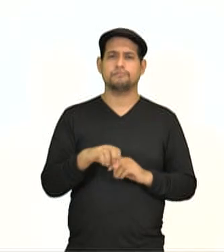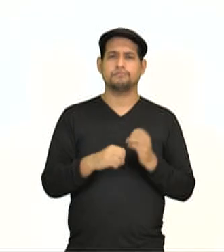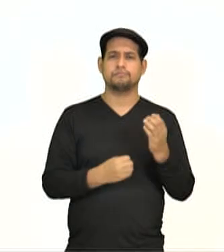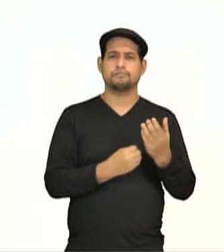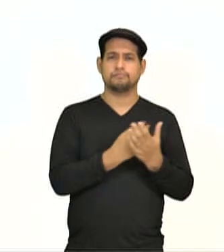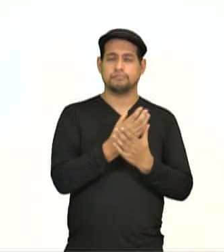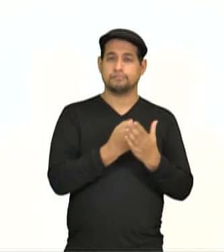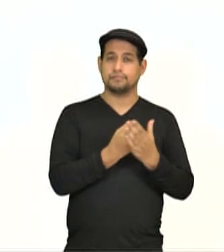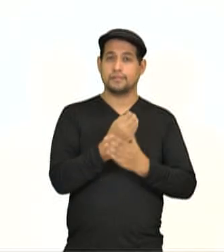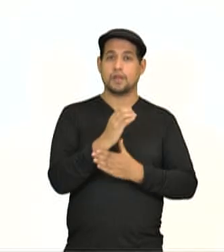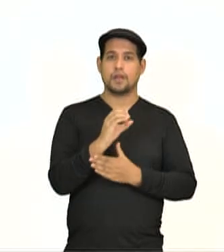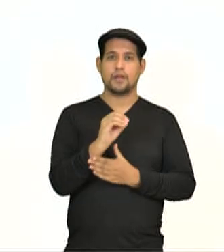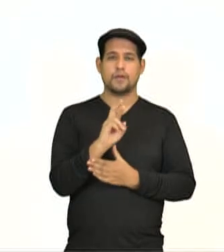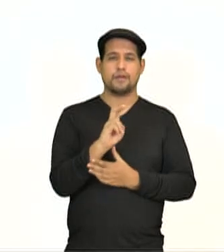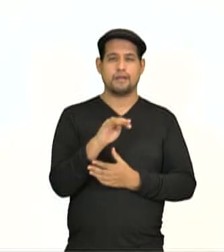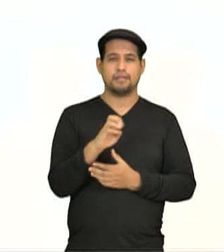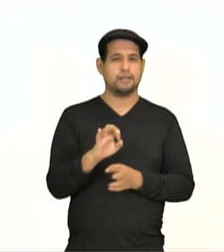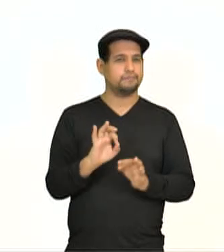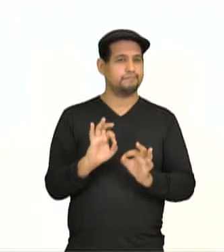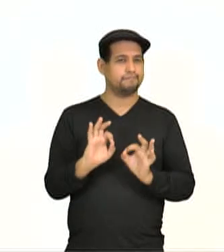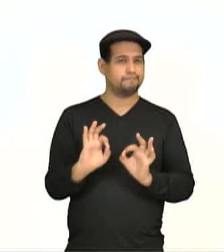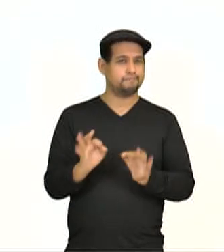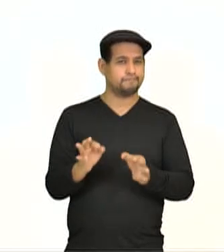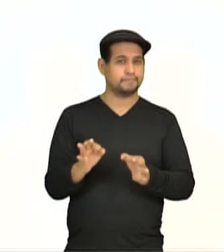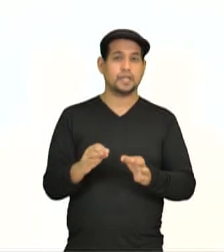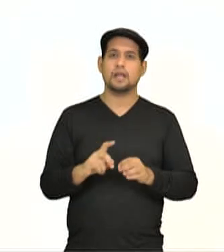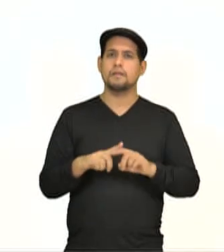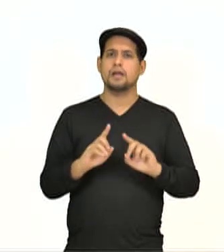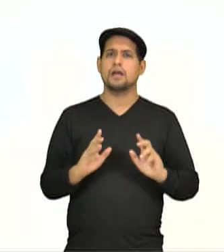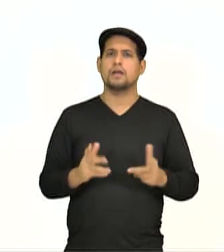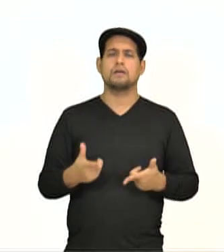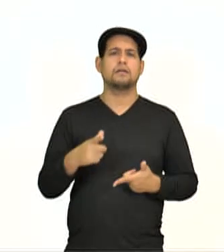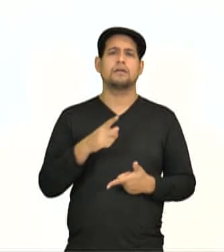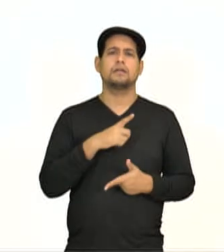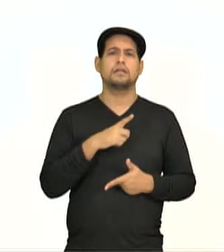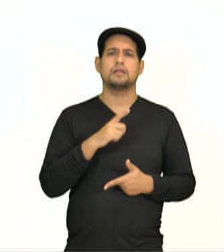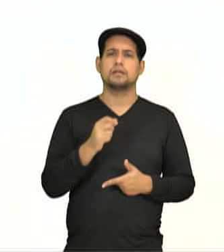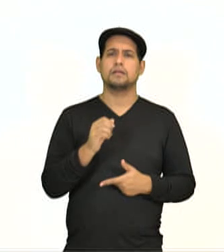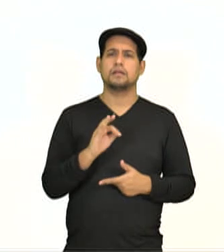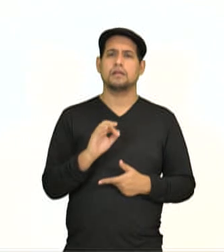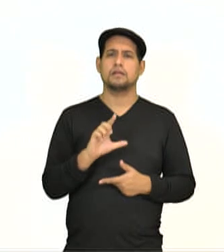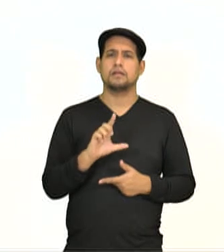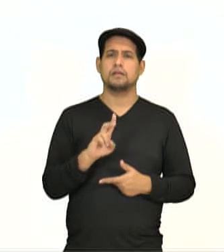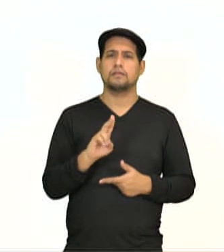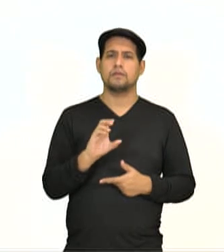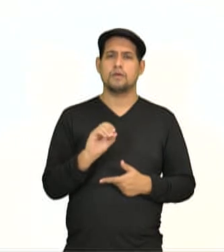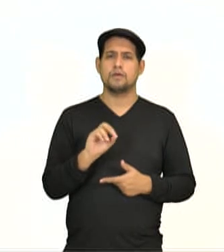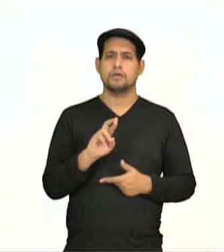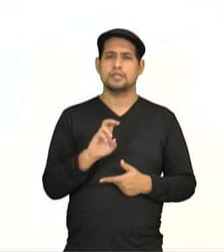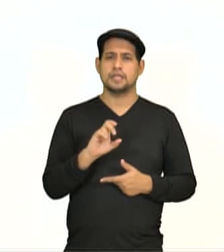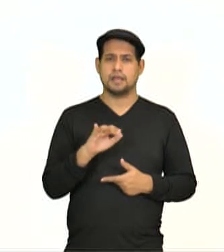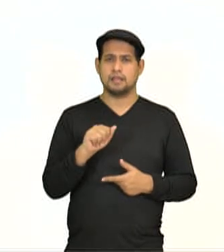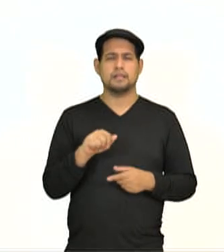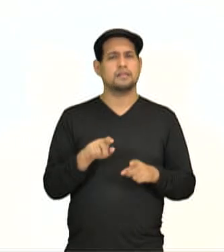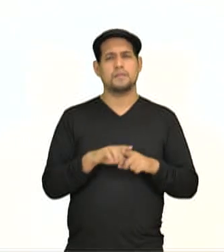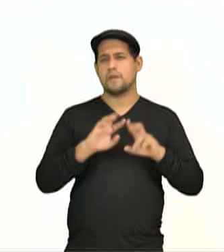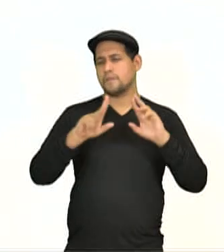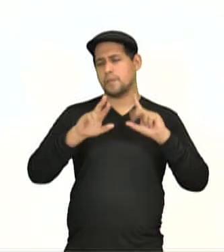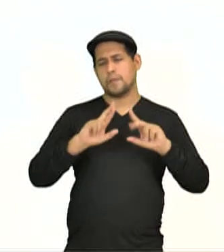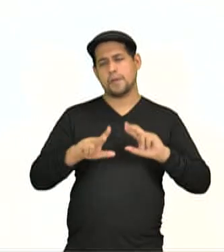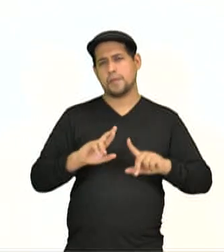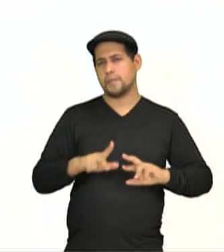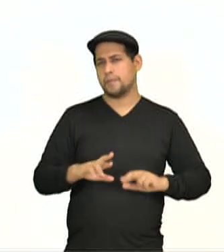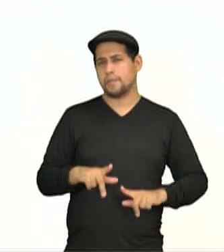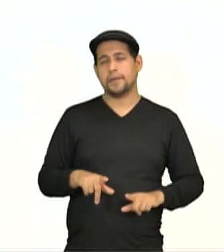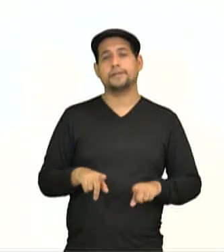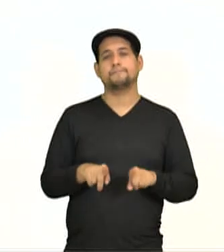de corantes. Muito bem, e aí vamos ter fluoresceína e derivados, rodamina e